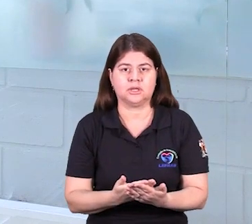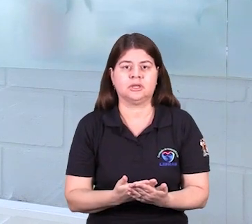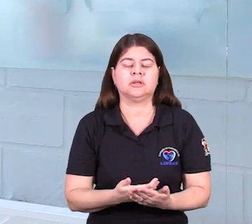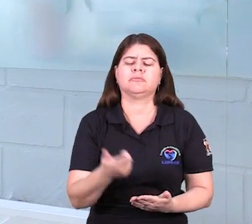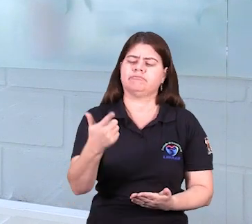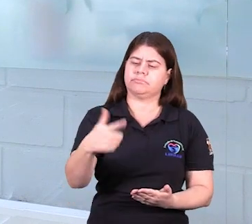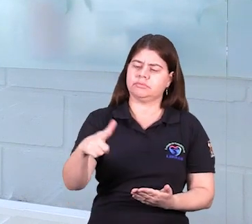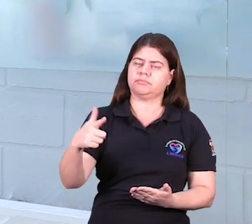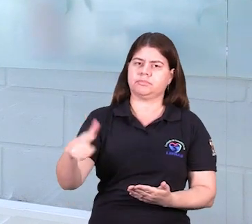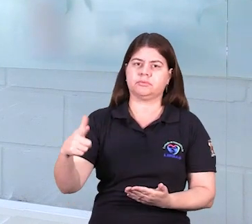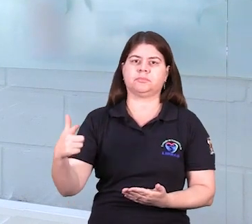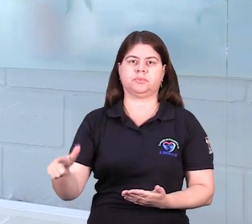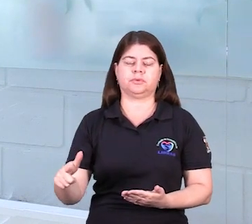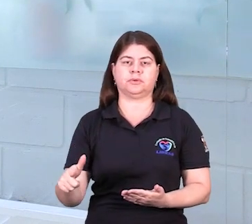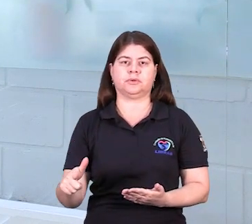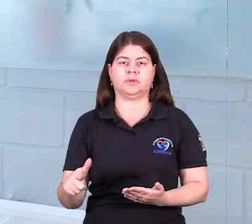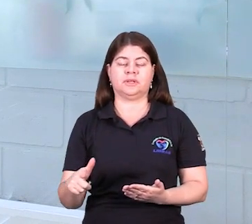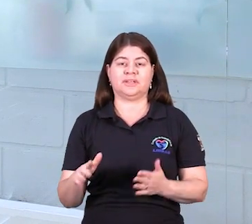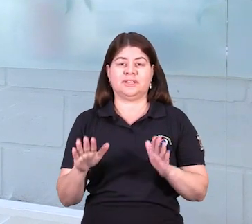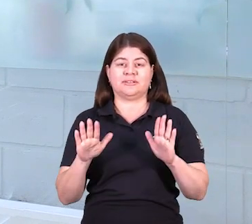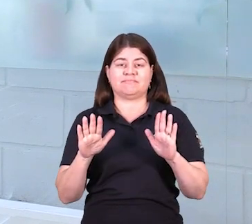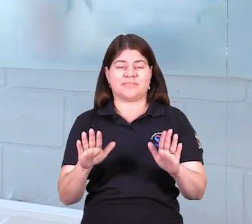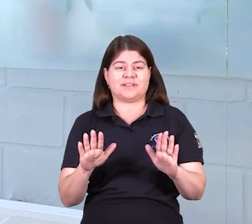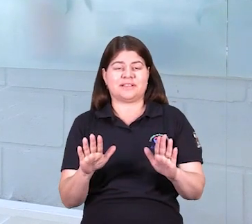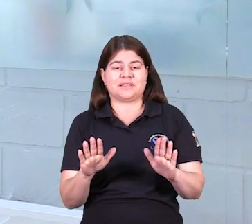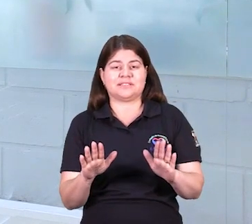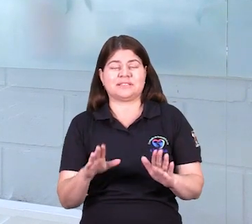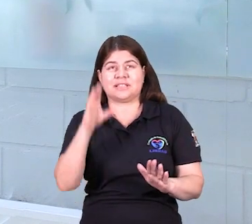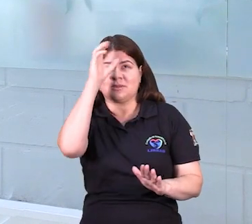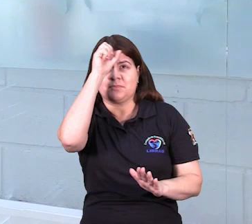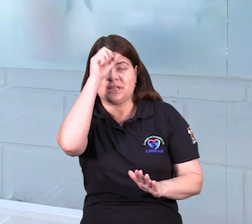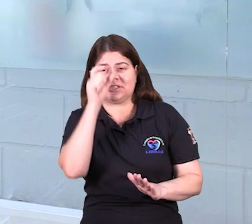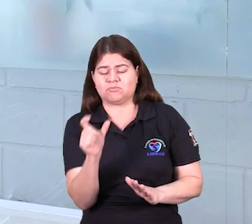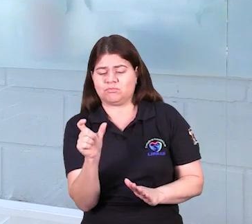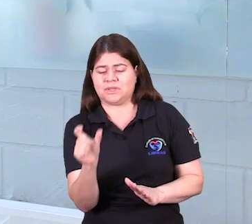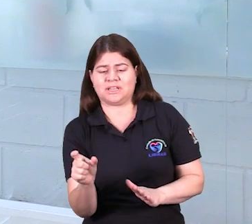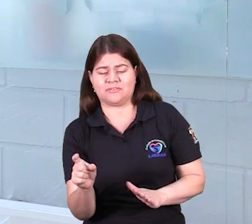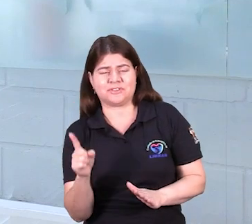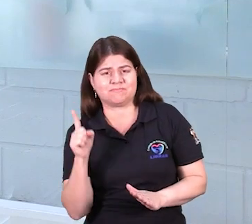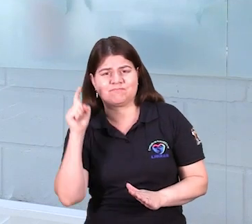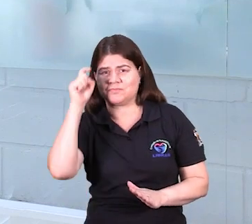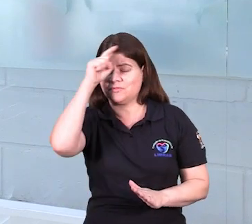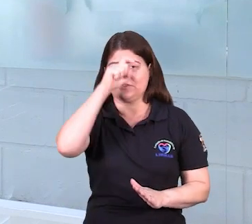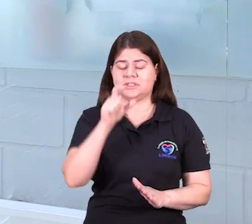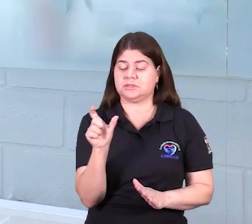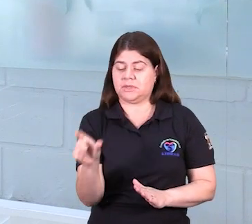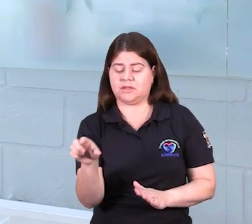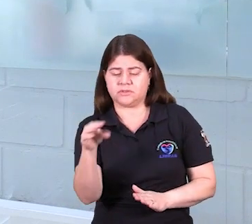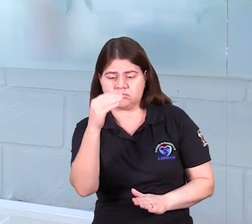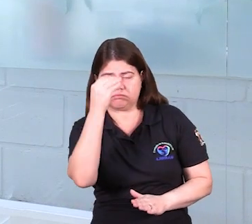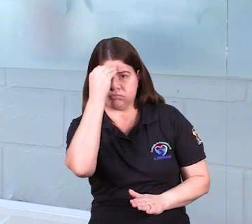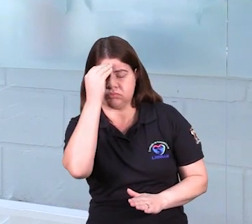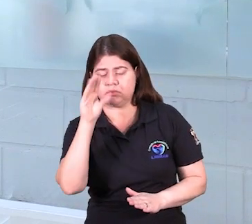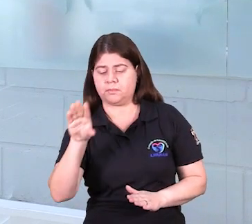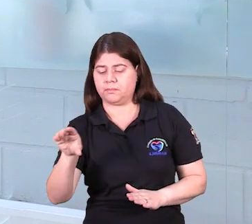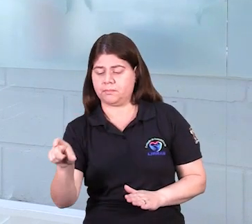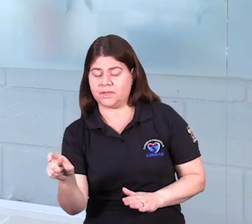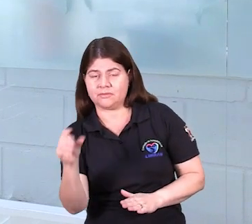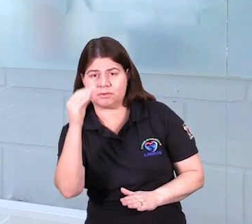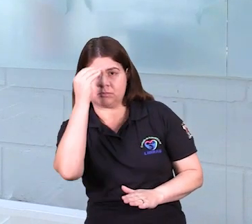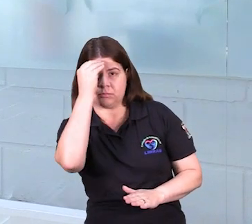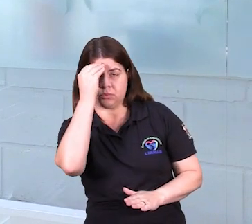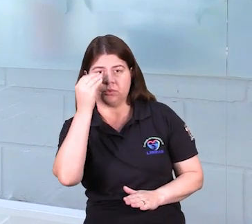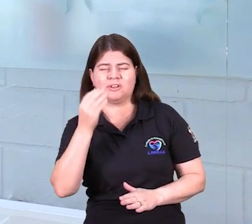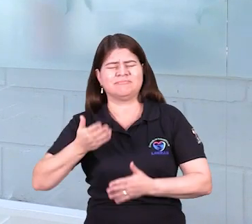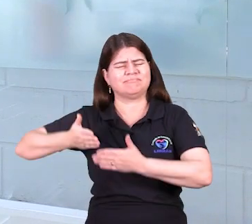saber direito o que está repetindo. A gente aprende, decora essas palavras, muitas são difíceis, rebuscadas, porque é de outra